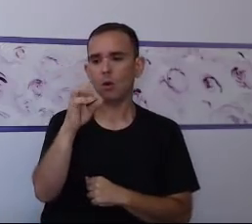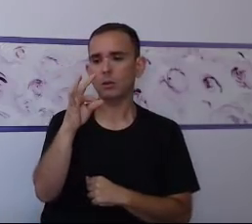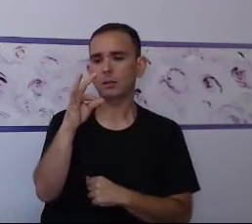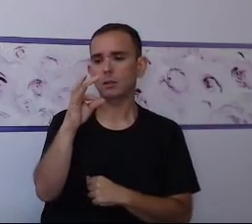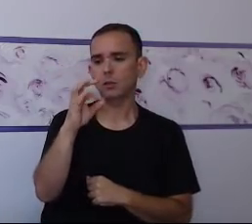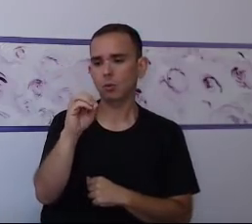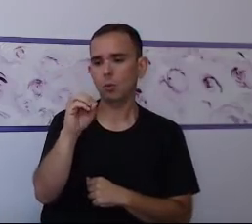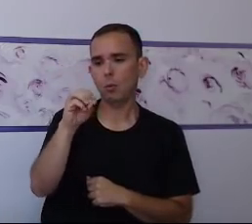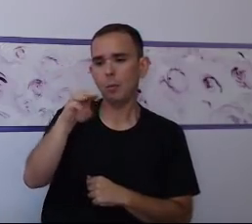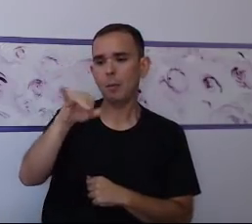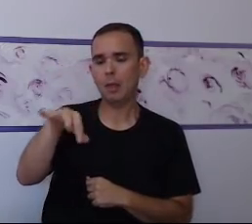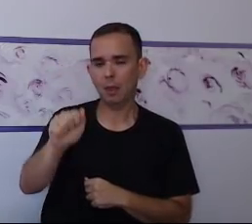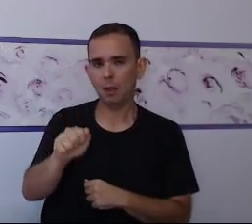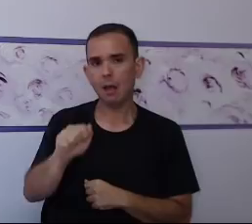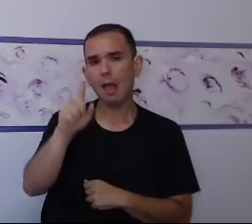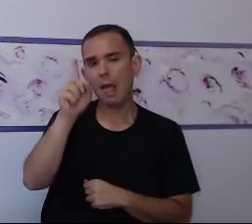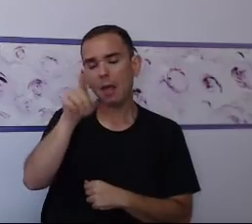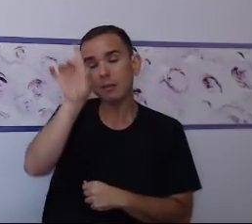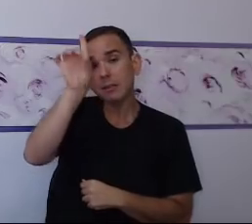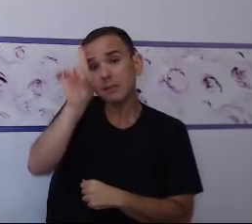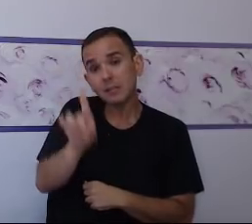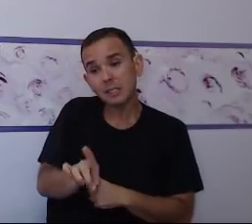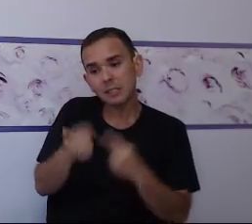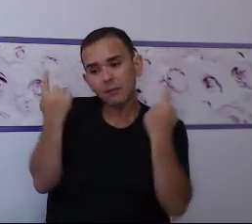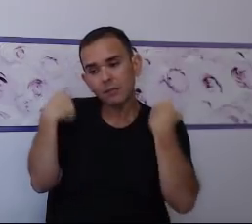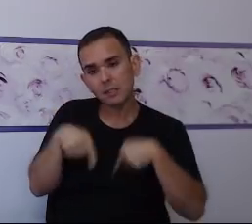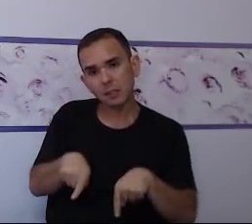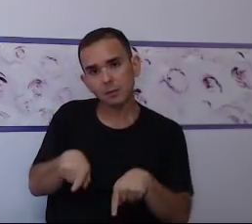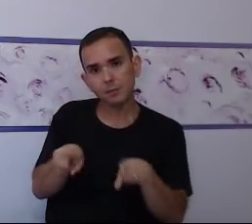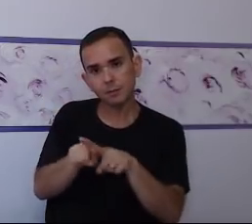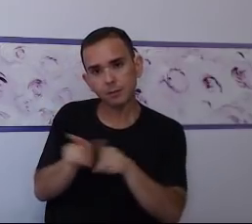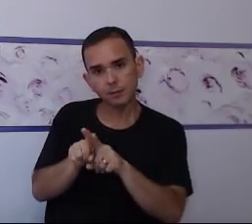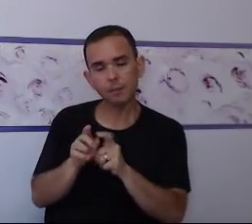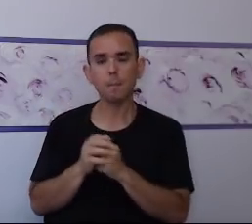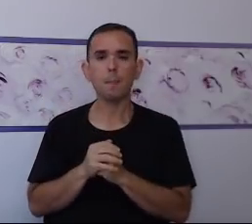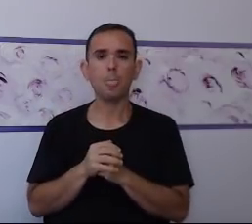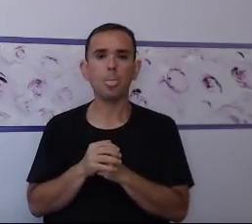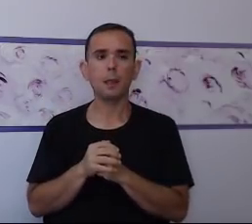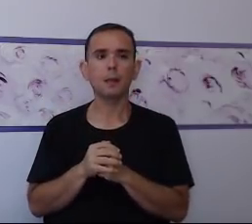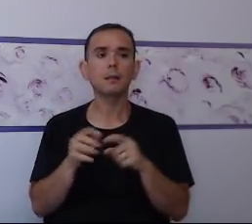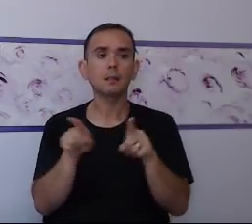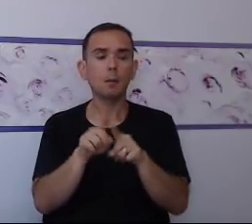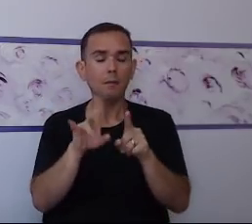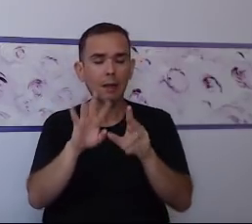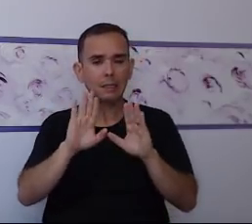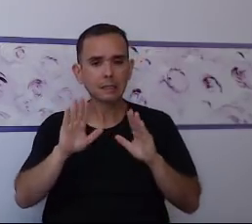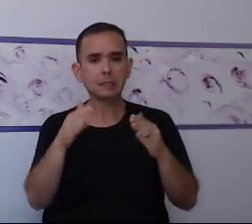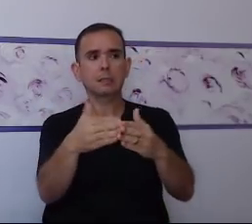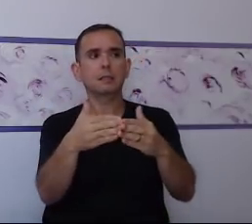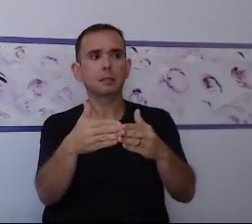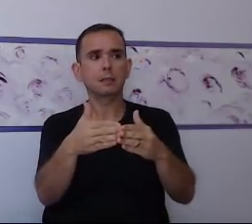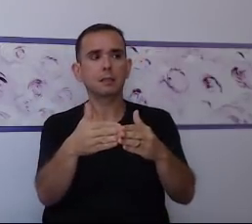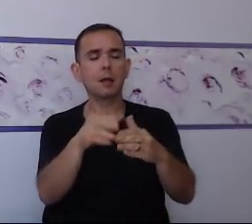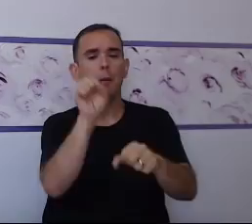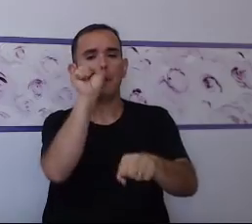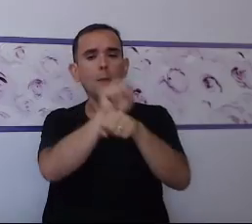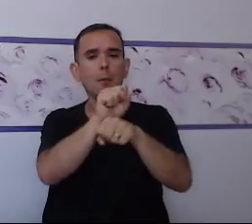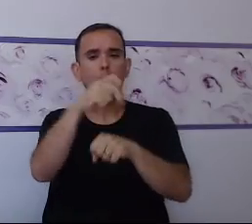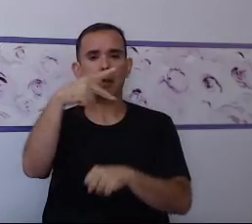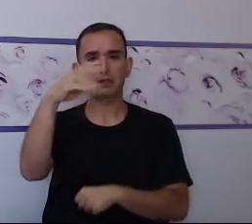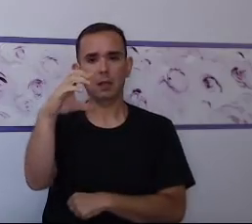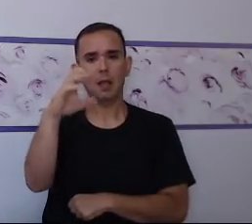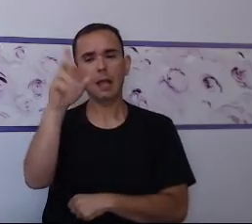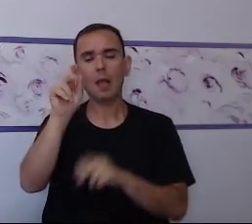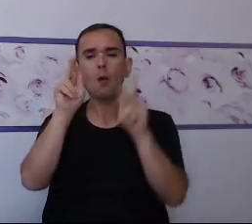Ostomia também é considerado uma deficiência física, tá? E vamos tratar especificamente da paralisia cerebral, que